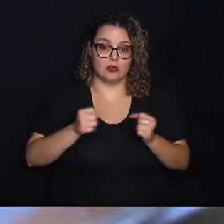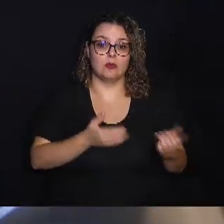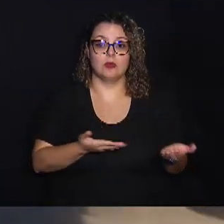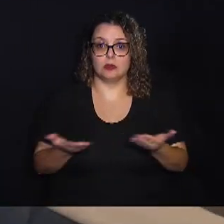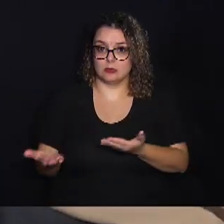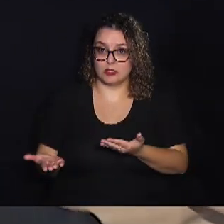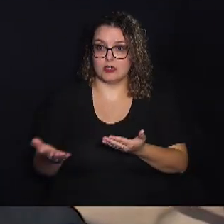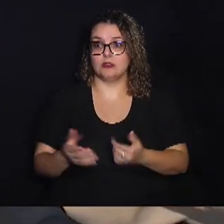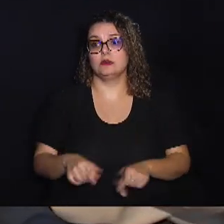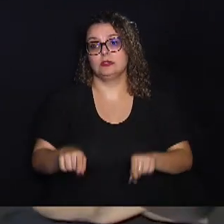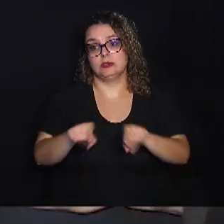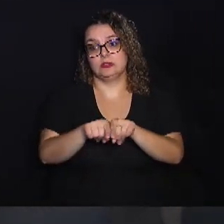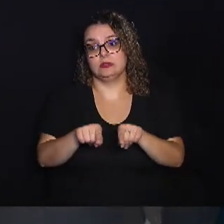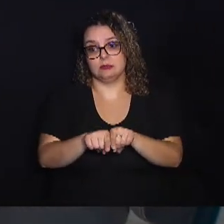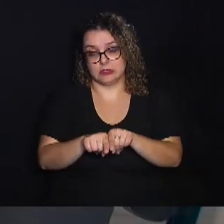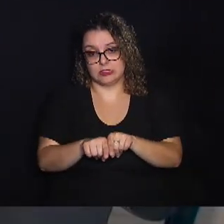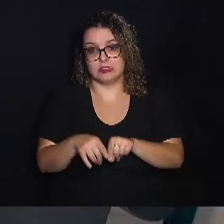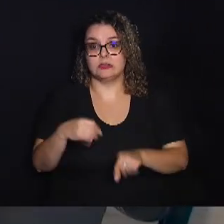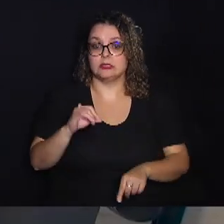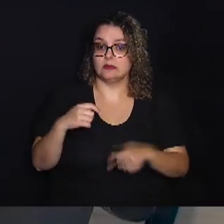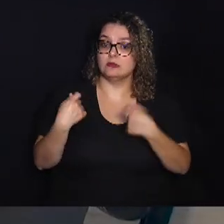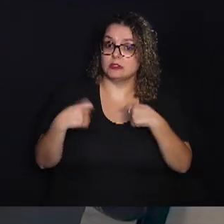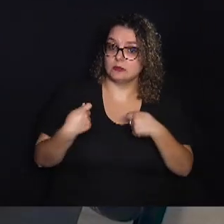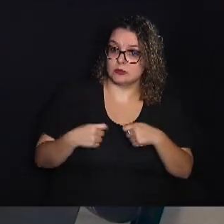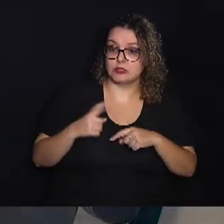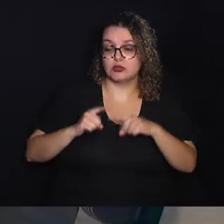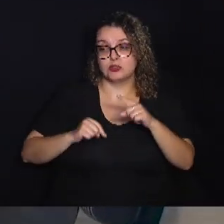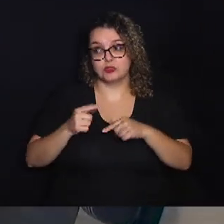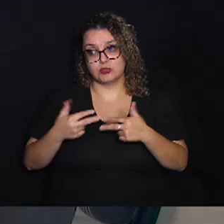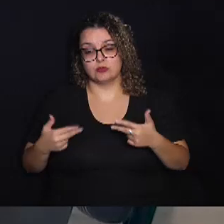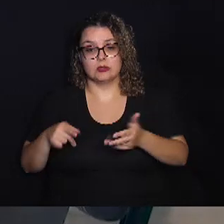oferecer também, caso alguém precise de um material para